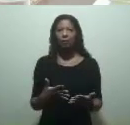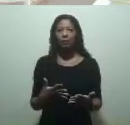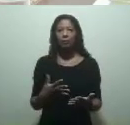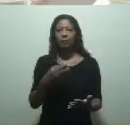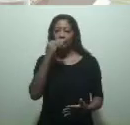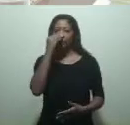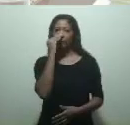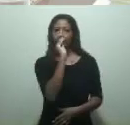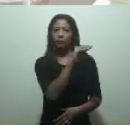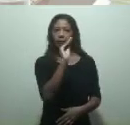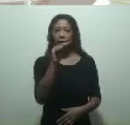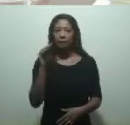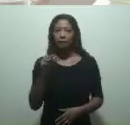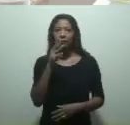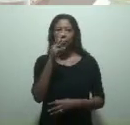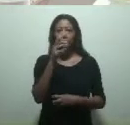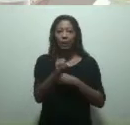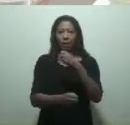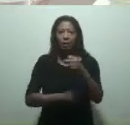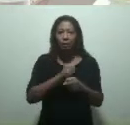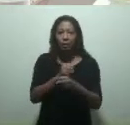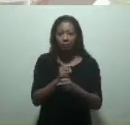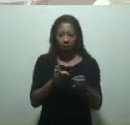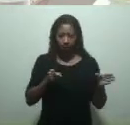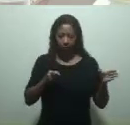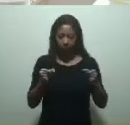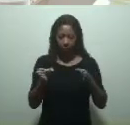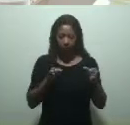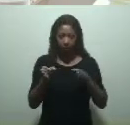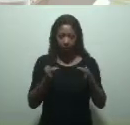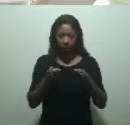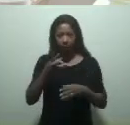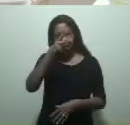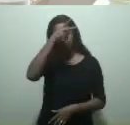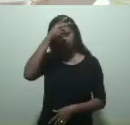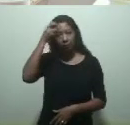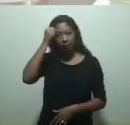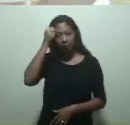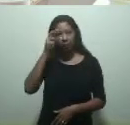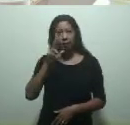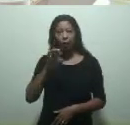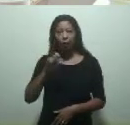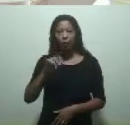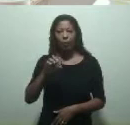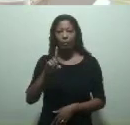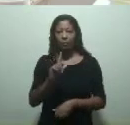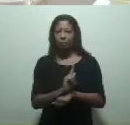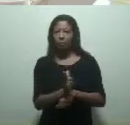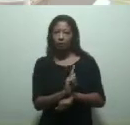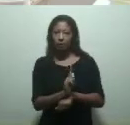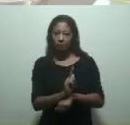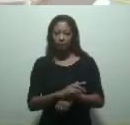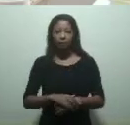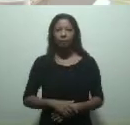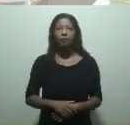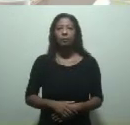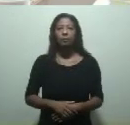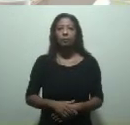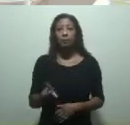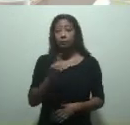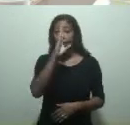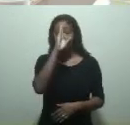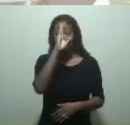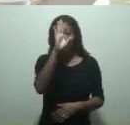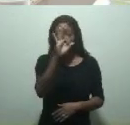descaso nesses 3 anos de gestão do prefeito Rosano Taveira em todos os segmentos, destacando